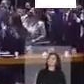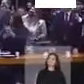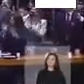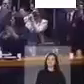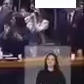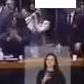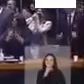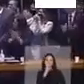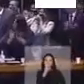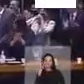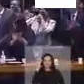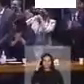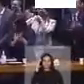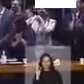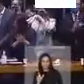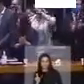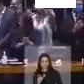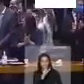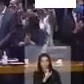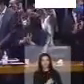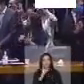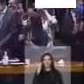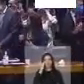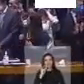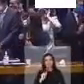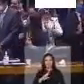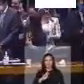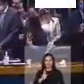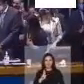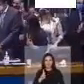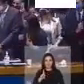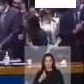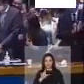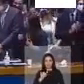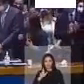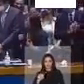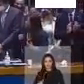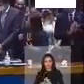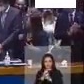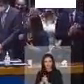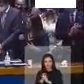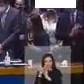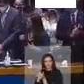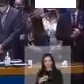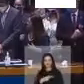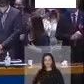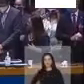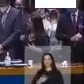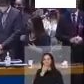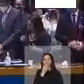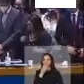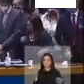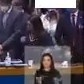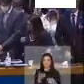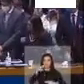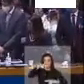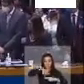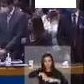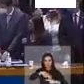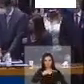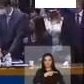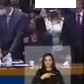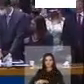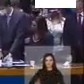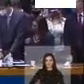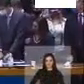Você que nos ouve pela rádio, o deputado Arthur Lira cumprimenta Rodrigo Maia, ele agora vai para assumir, então,